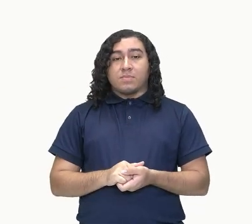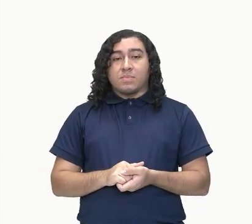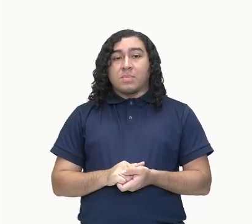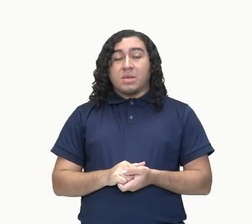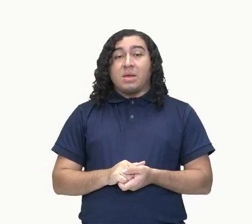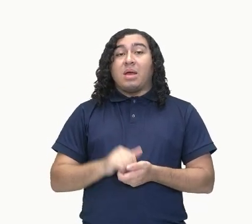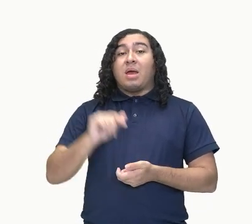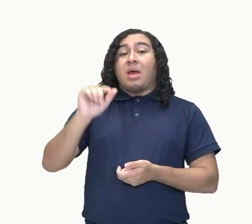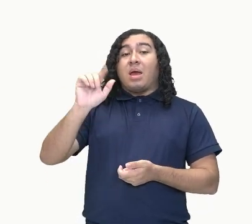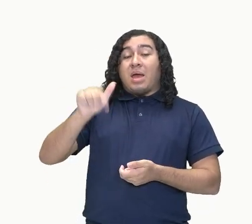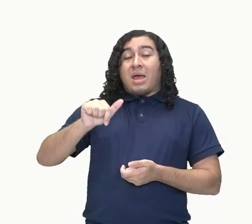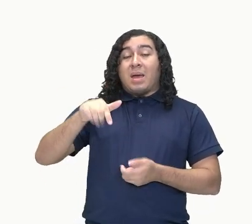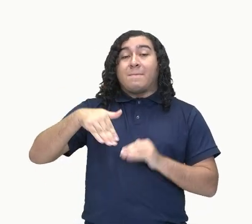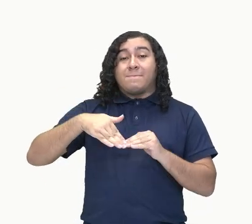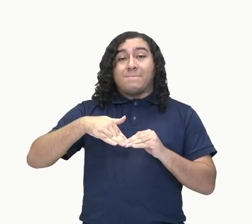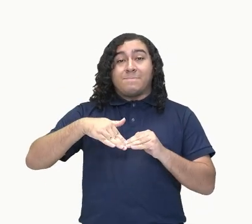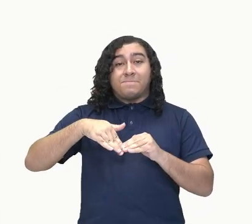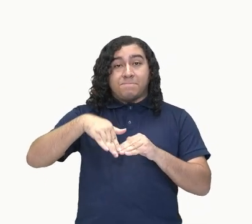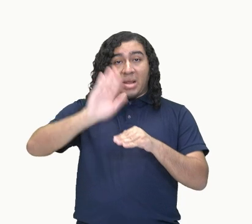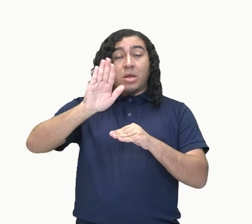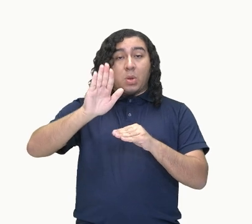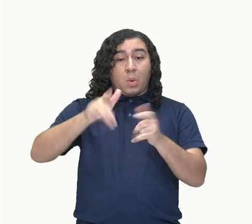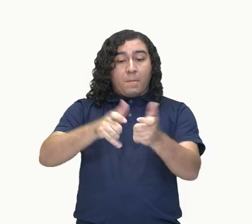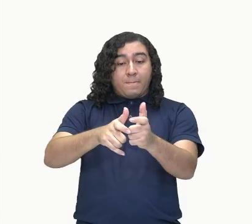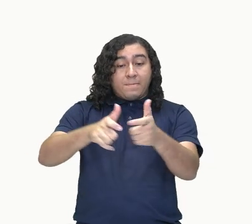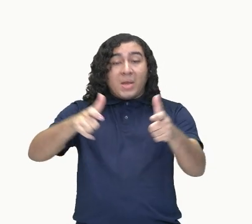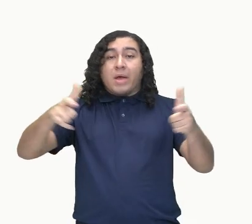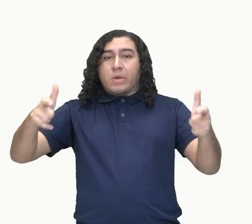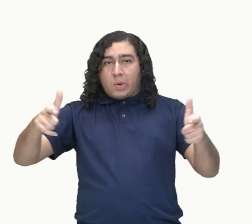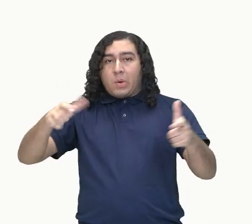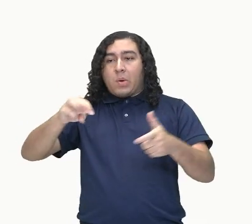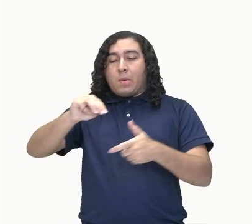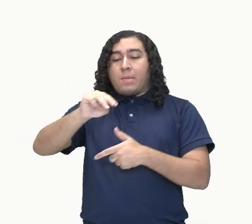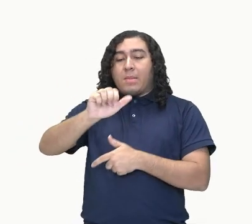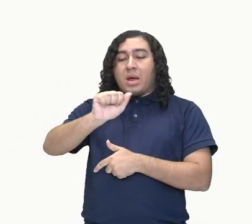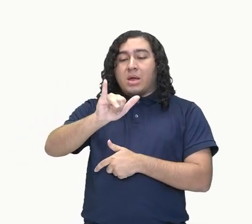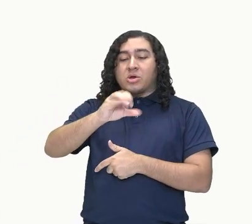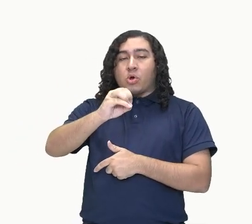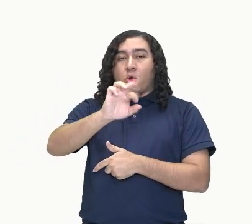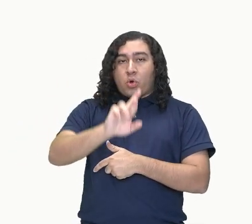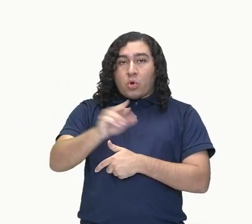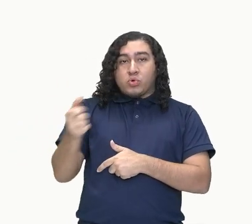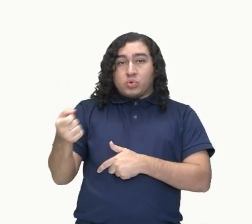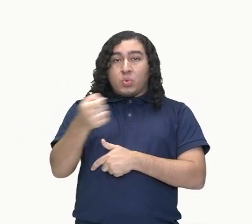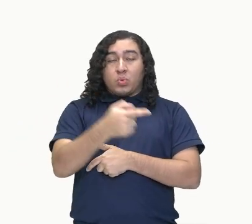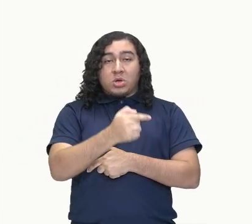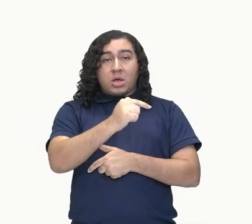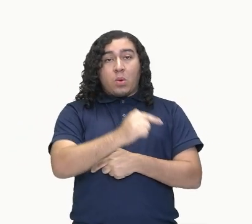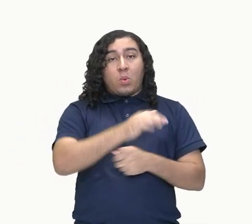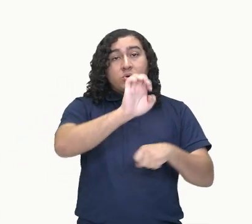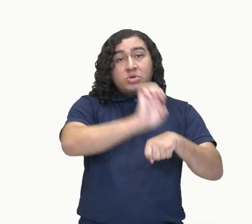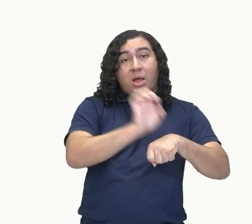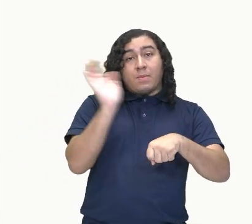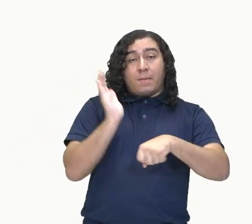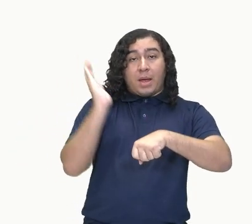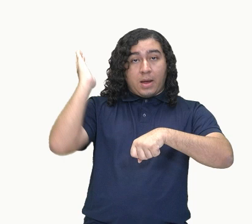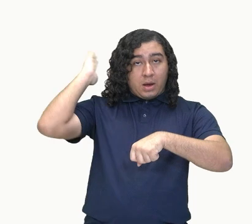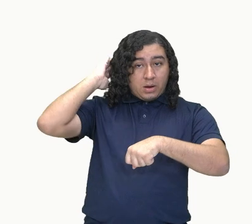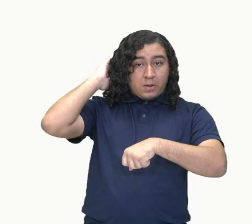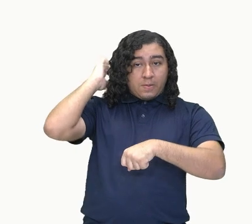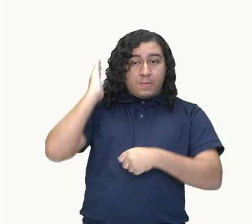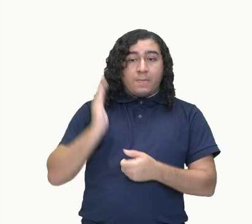é maior, ok? Bigger than Pará. O Amazonas é maior